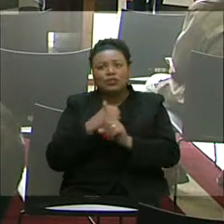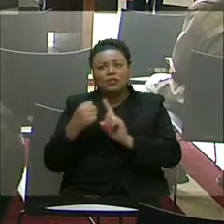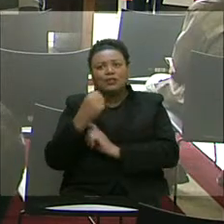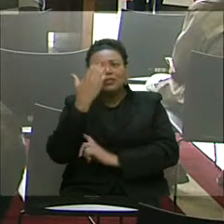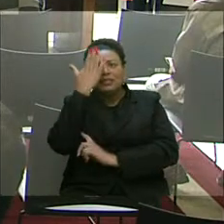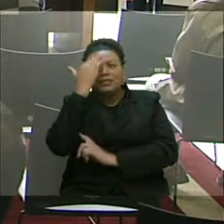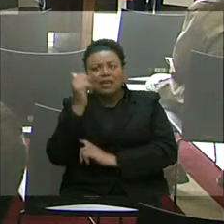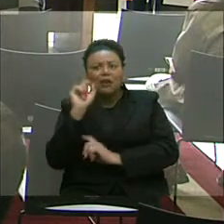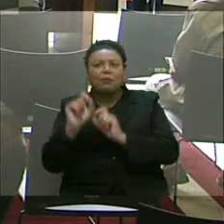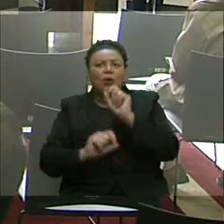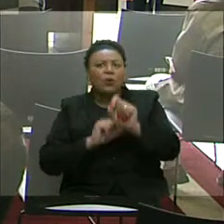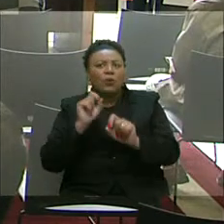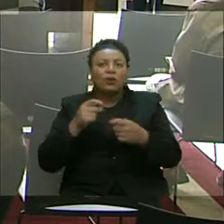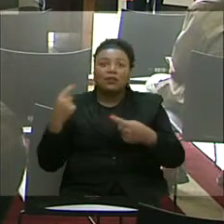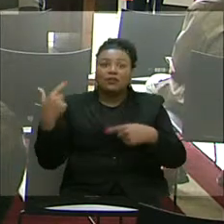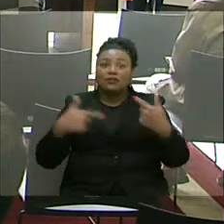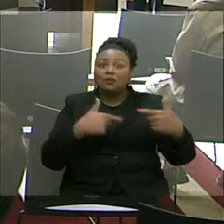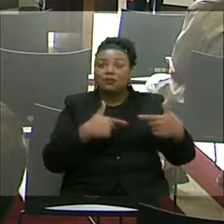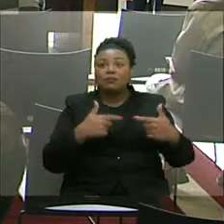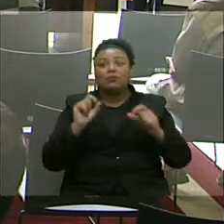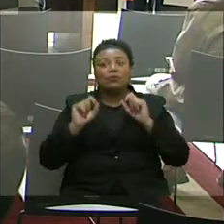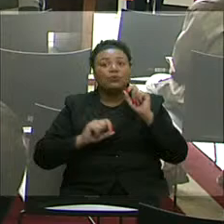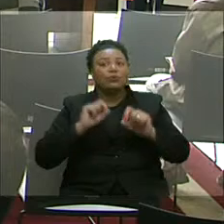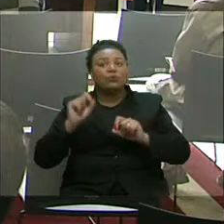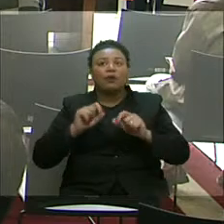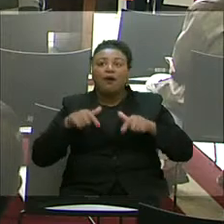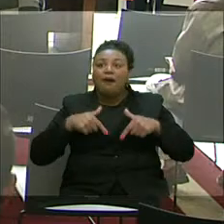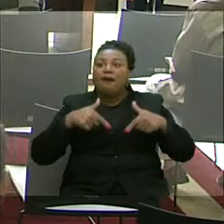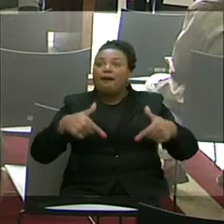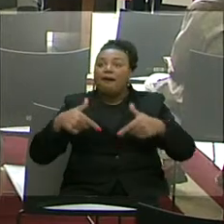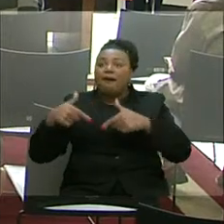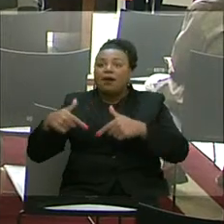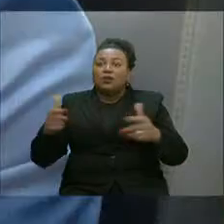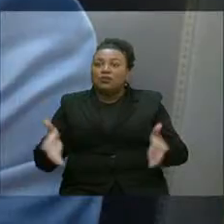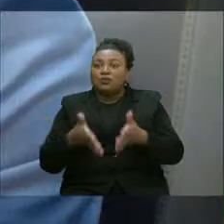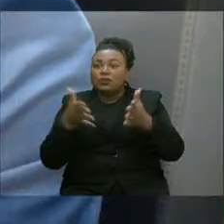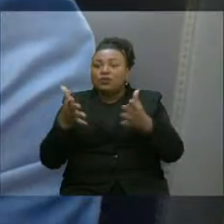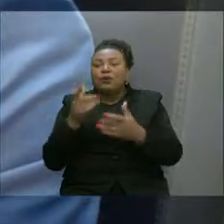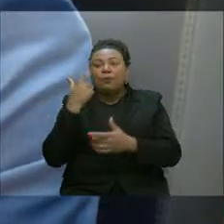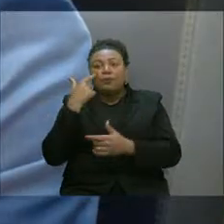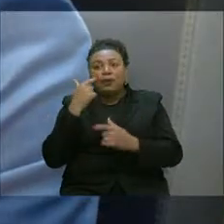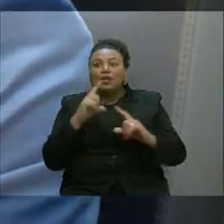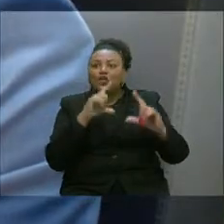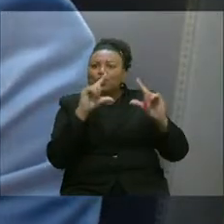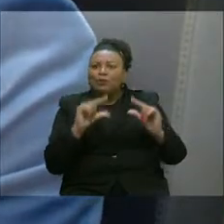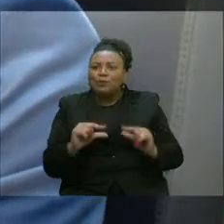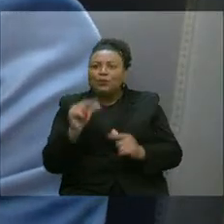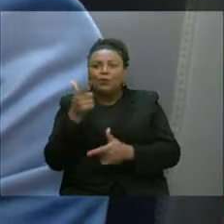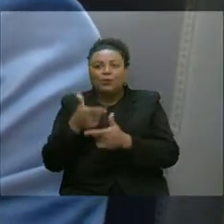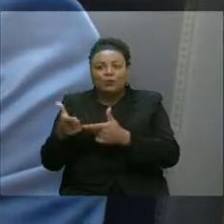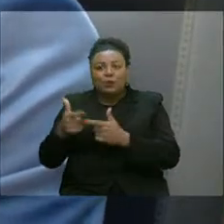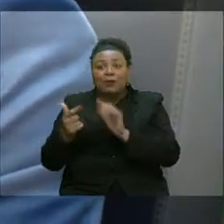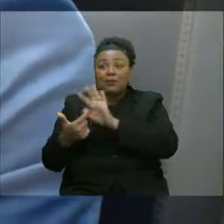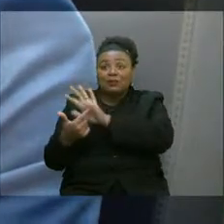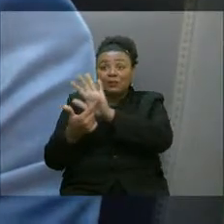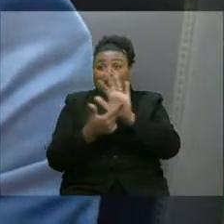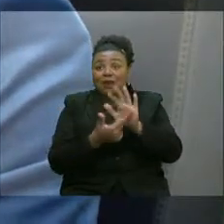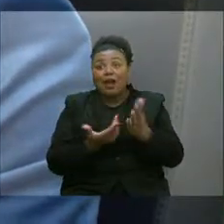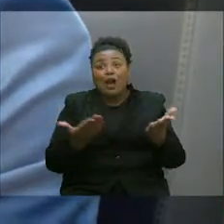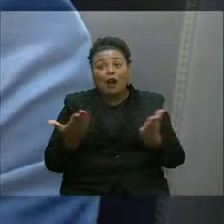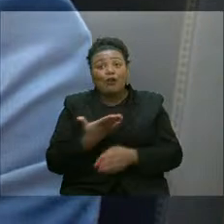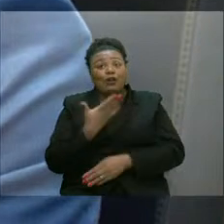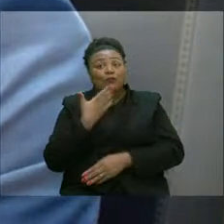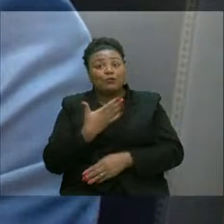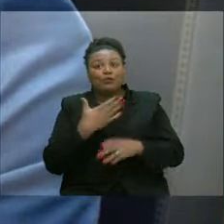que estamos trabalhando aqui, quais são as ações que nós estamos promovendo para mitigar os problemas apresentados. Vou agora pedir